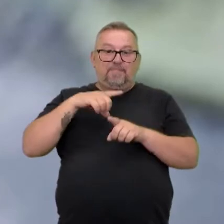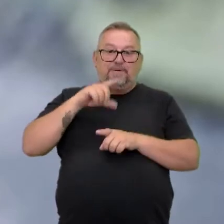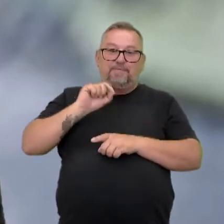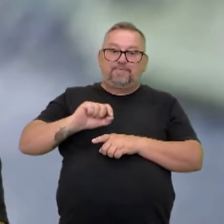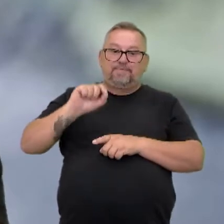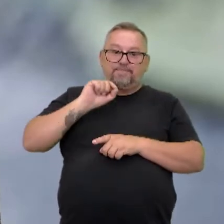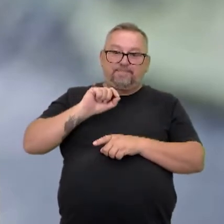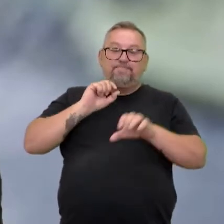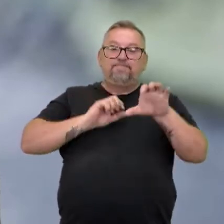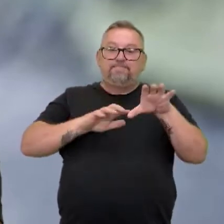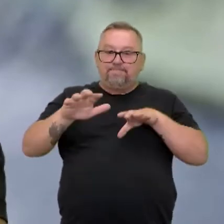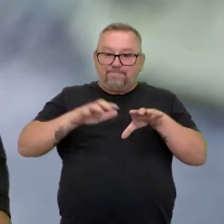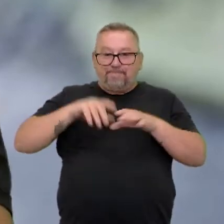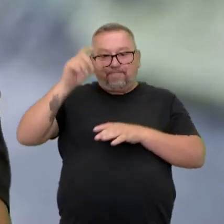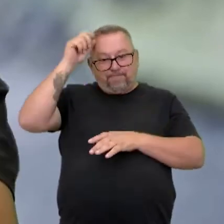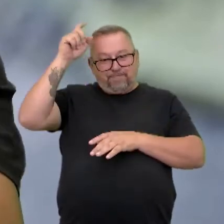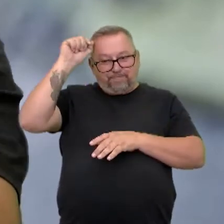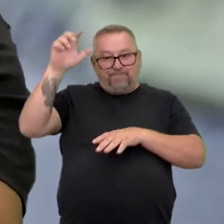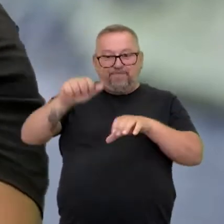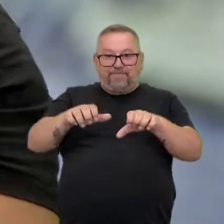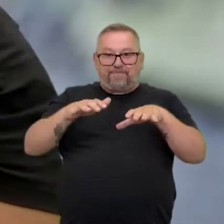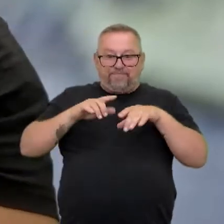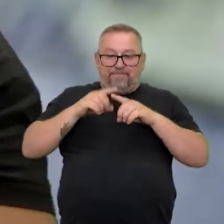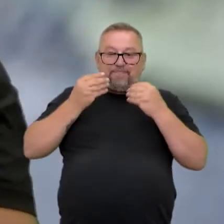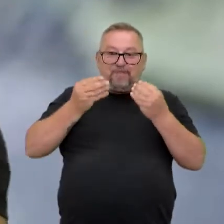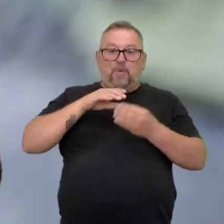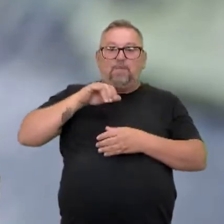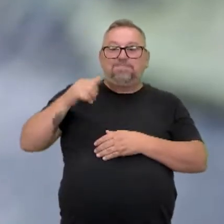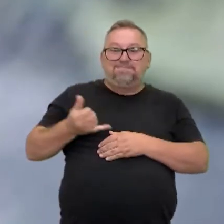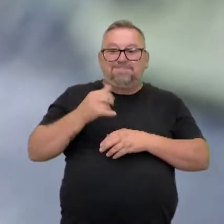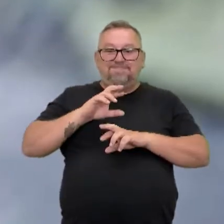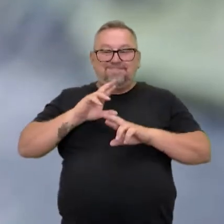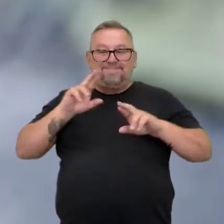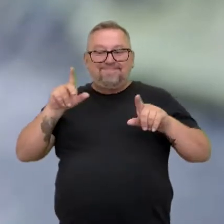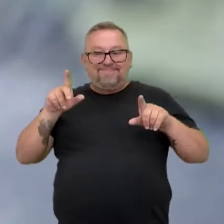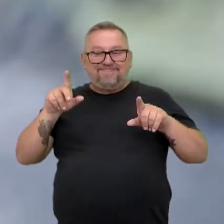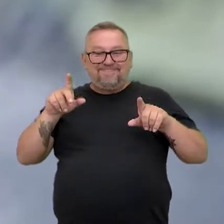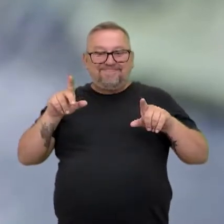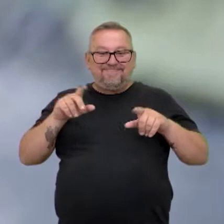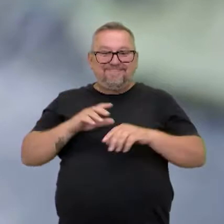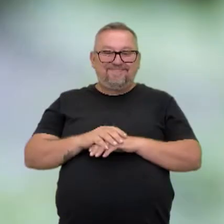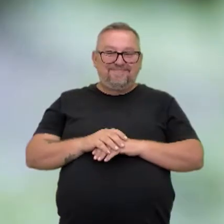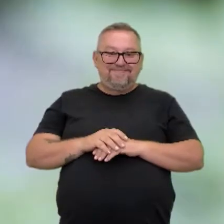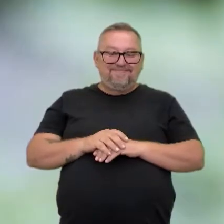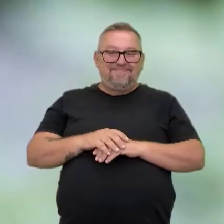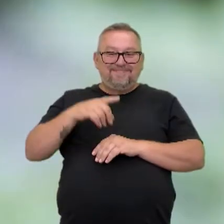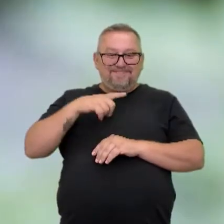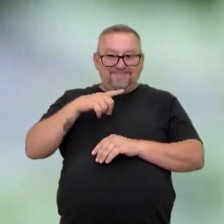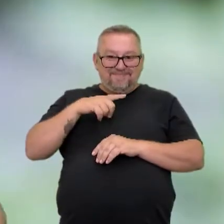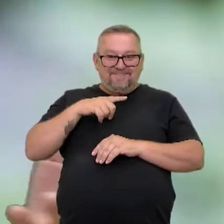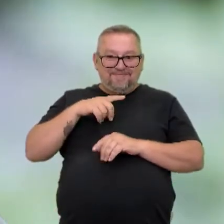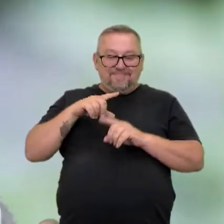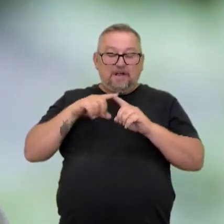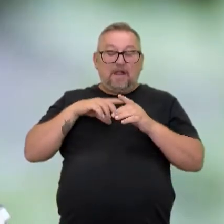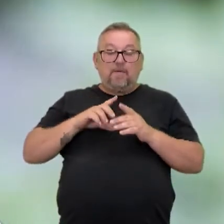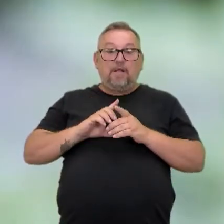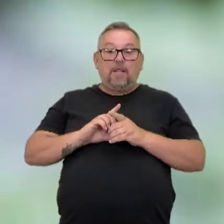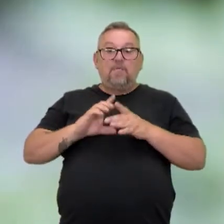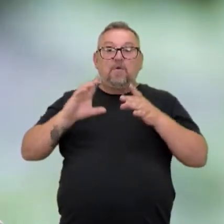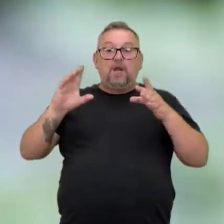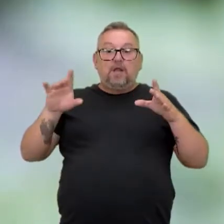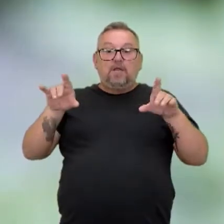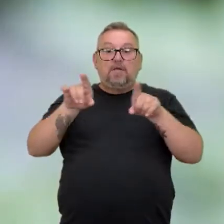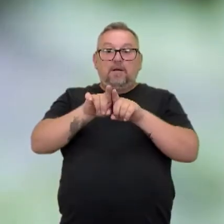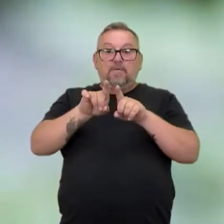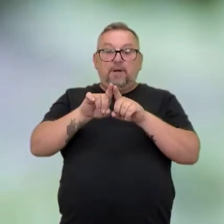que o movimento dessa cultura de massas foi também o que deu a oportunidade de muita gente ter acesso à arte. Sim, né? Ela acaba democratizando, né, a relação